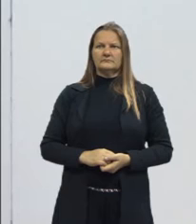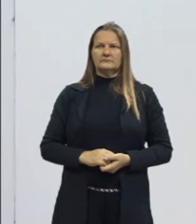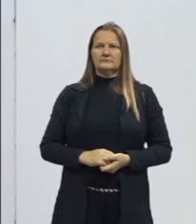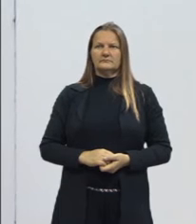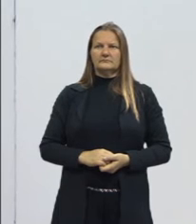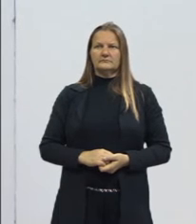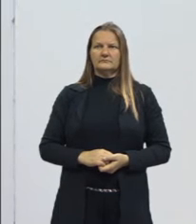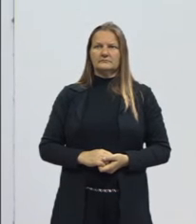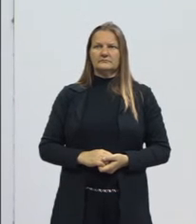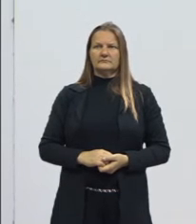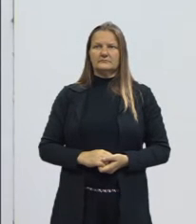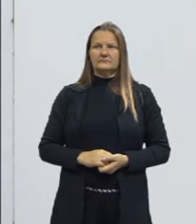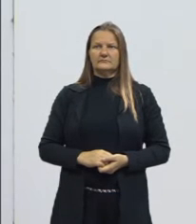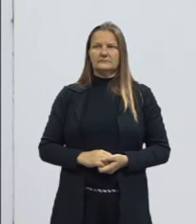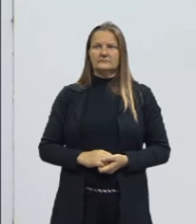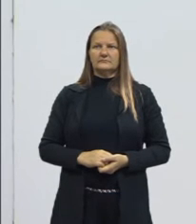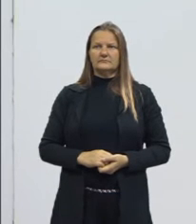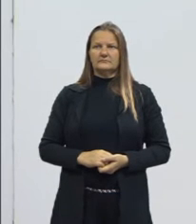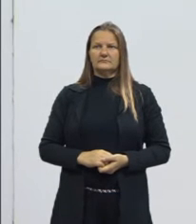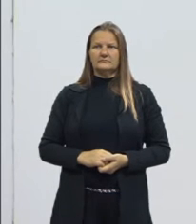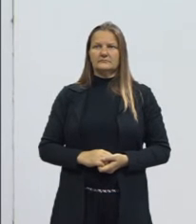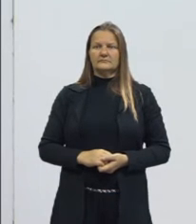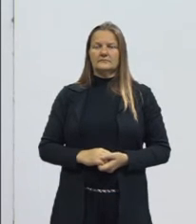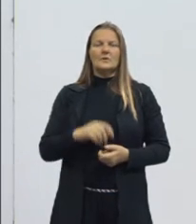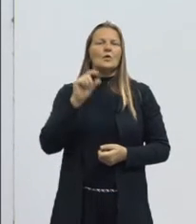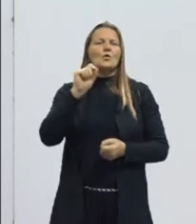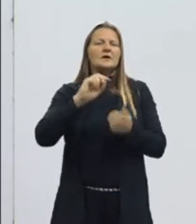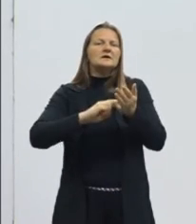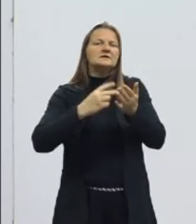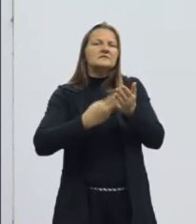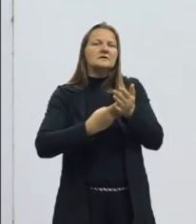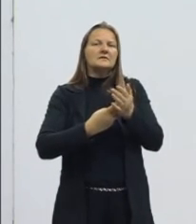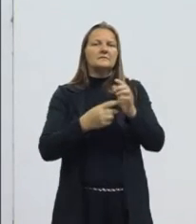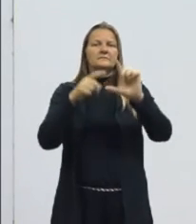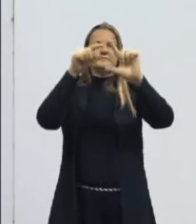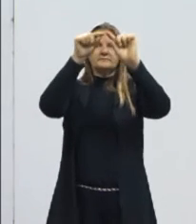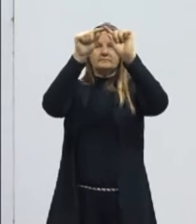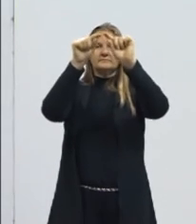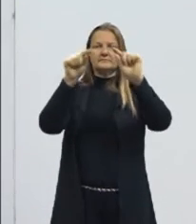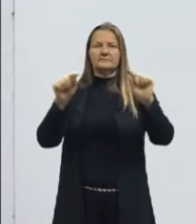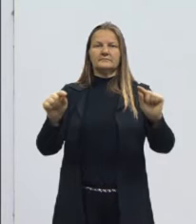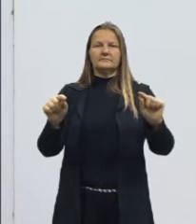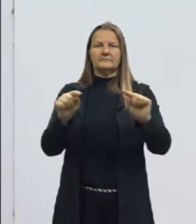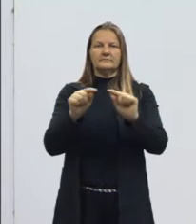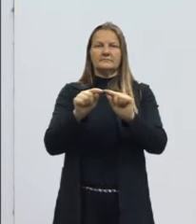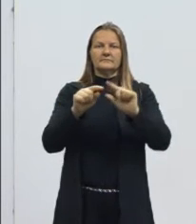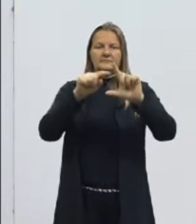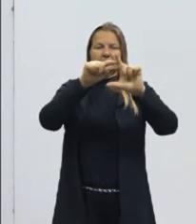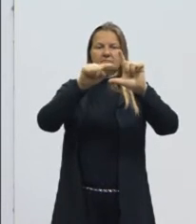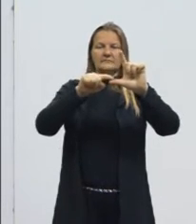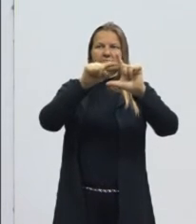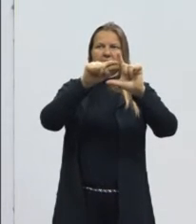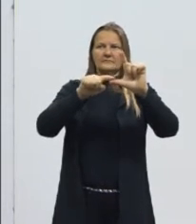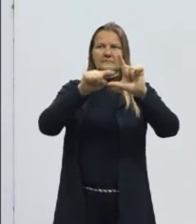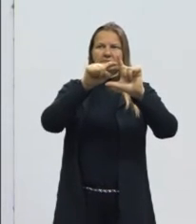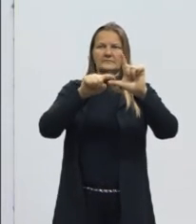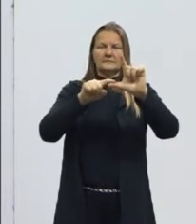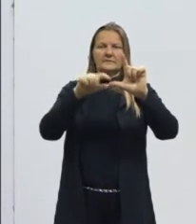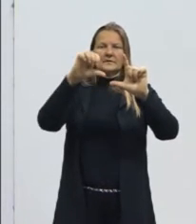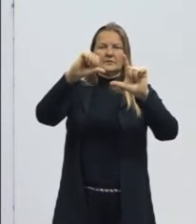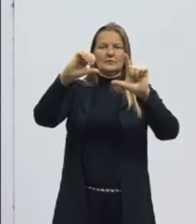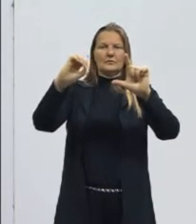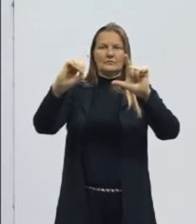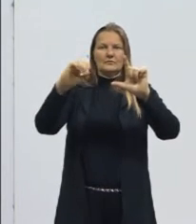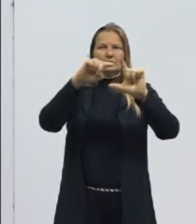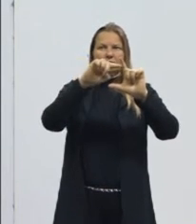mas aqui ó triângulo retângulo o que que é um triângulo retângulo ele tem que ter um ângulo reto certo e os outros dois né não